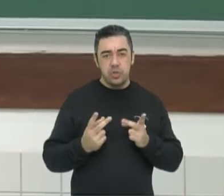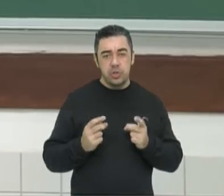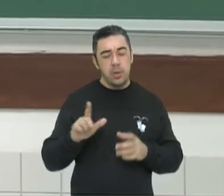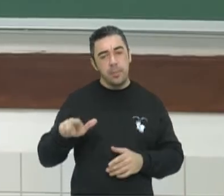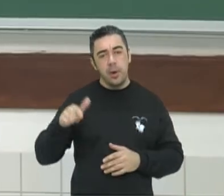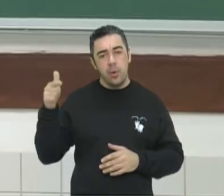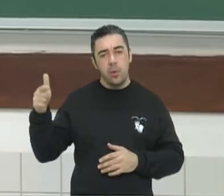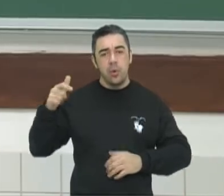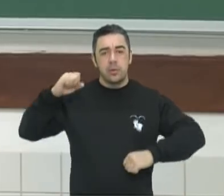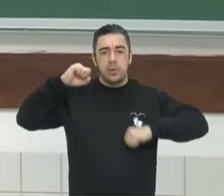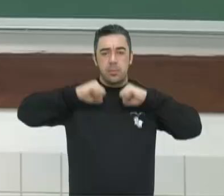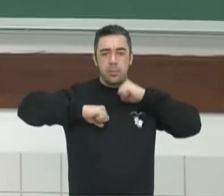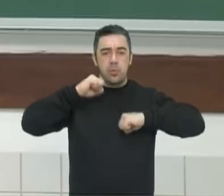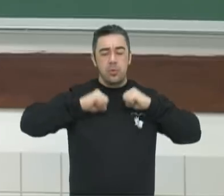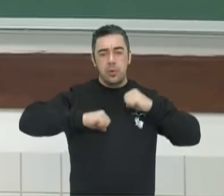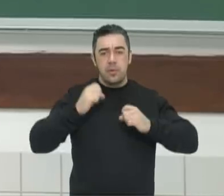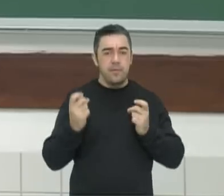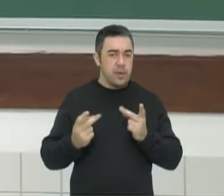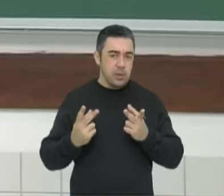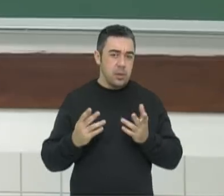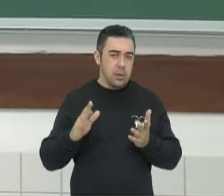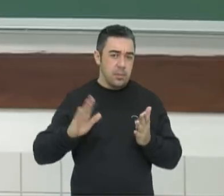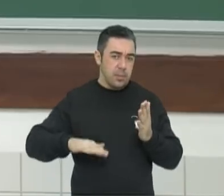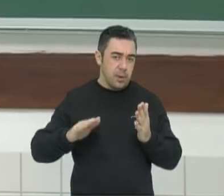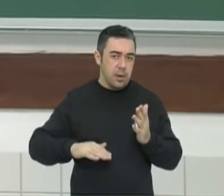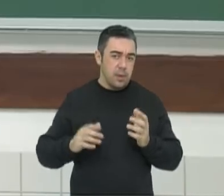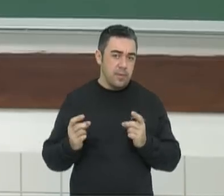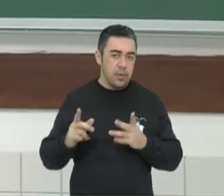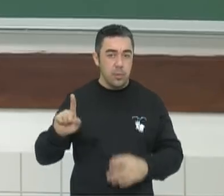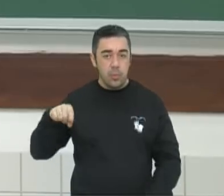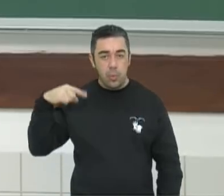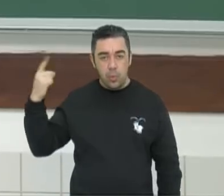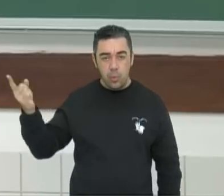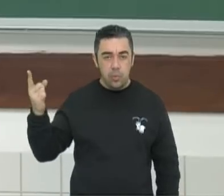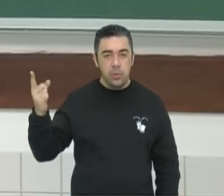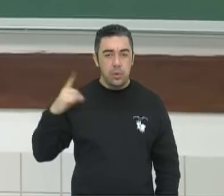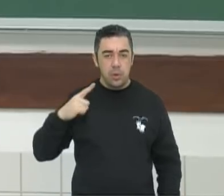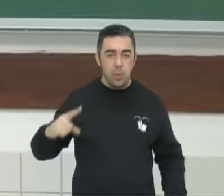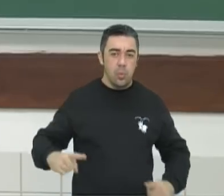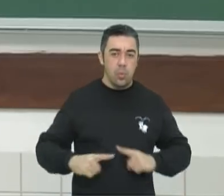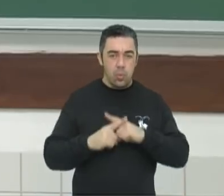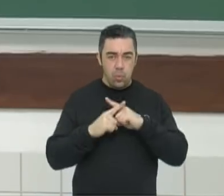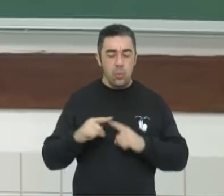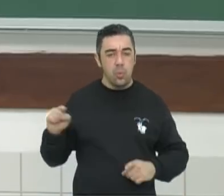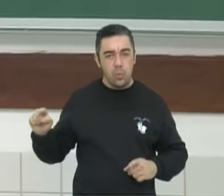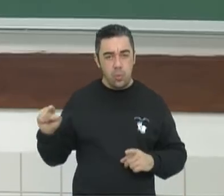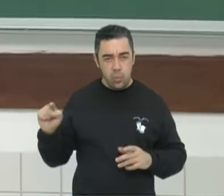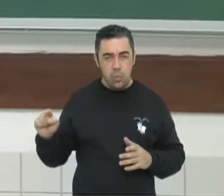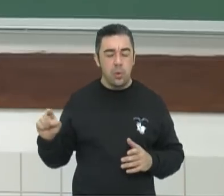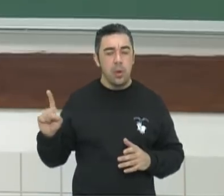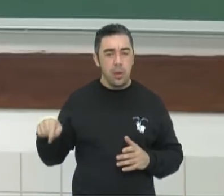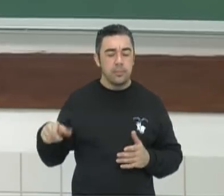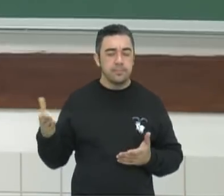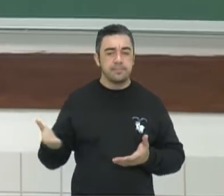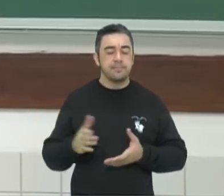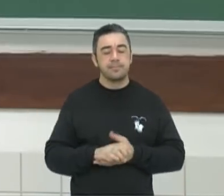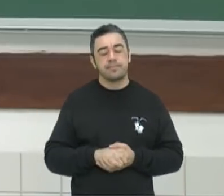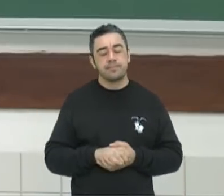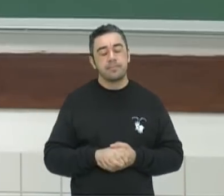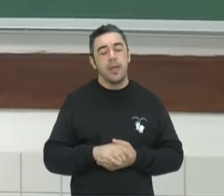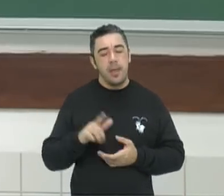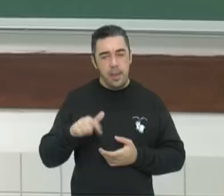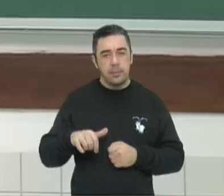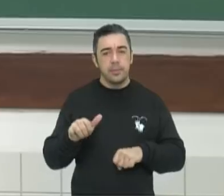pequenas por um preço menor para o grande concorrente, para, ou seja, o grande industrial. E essa